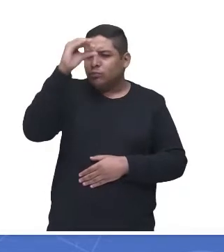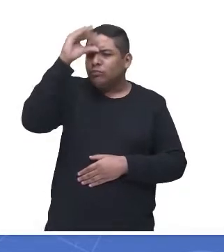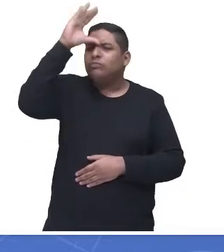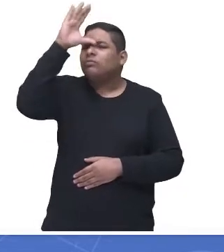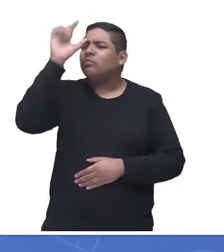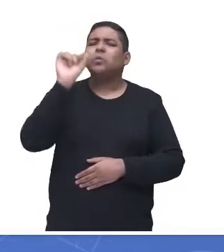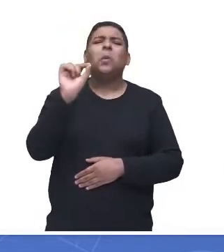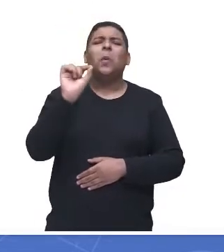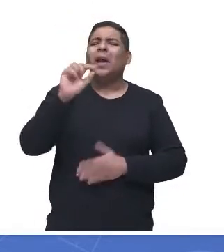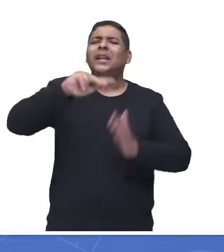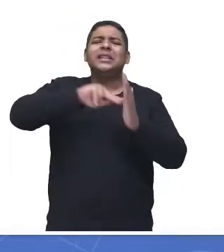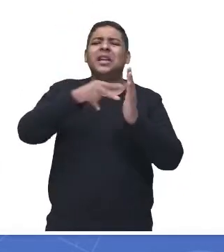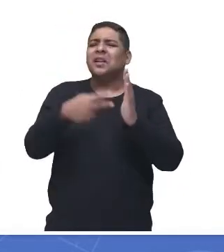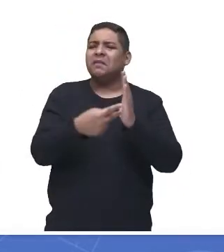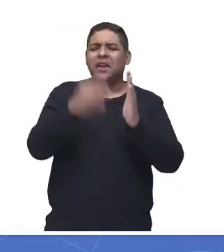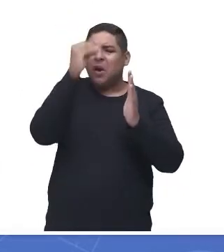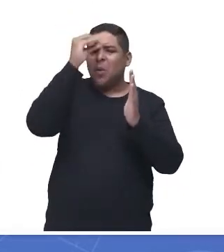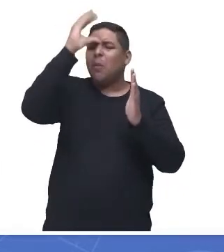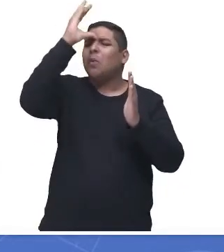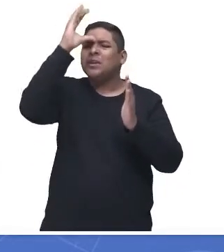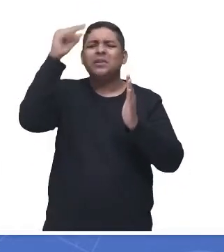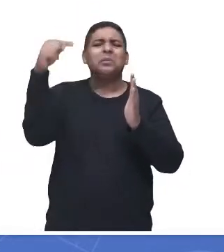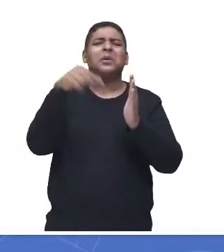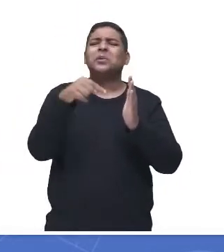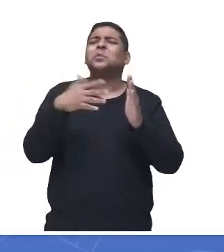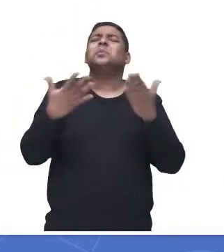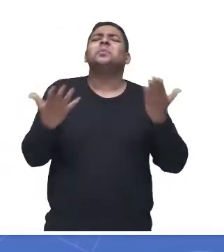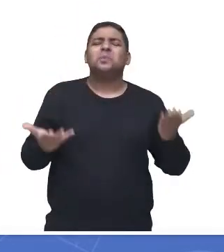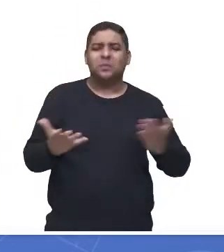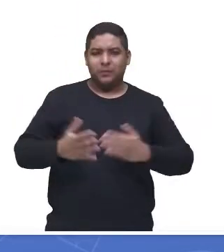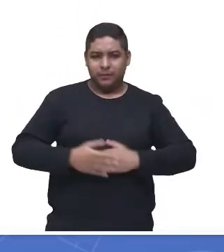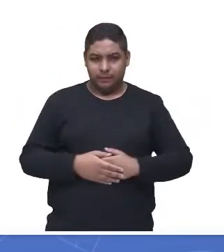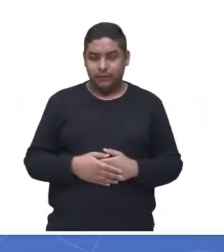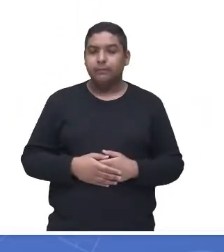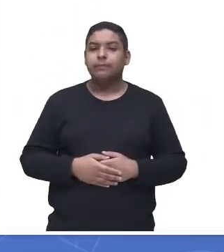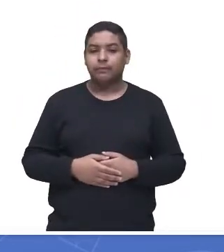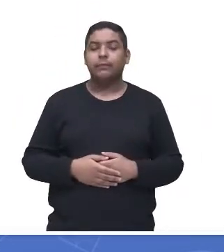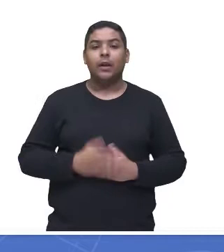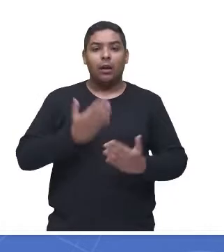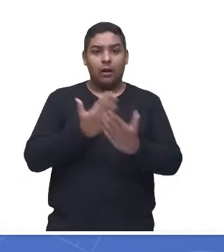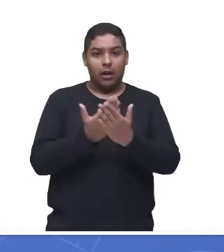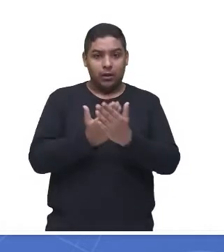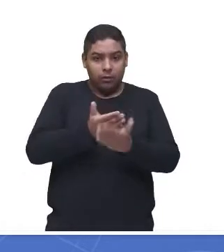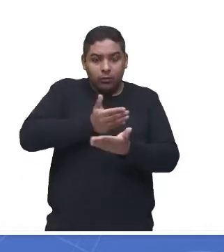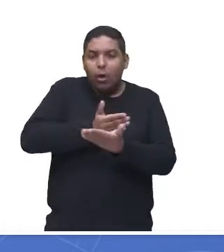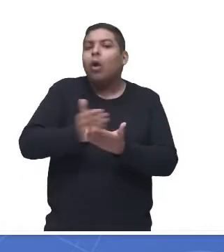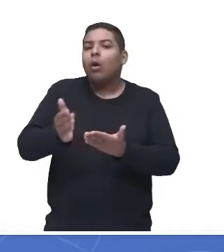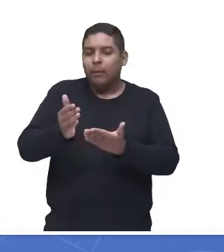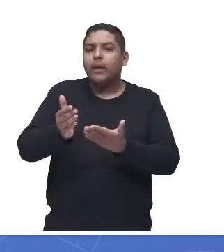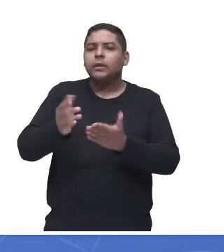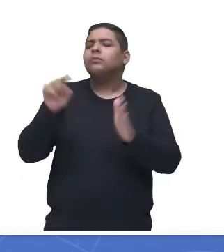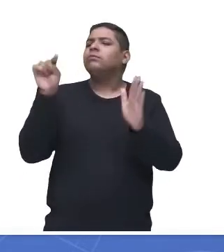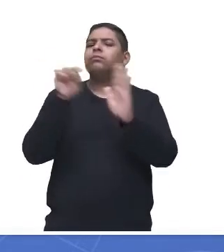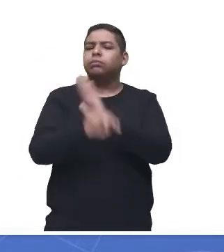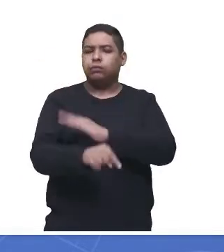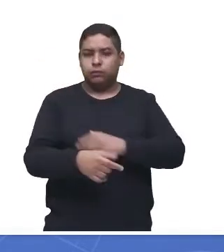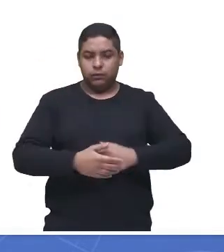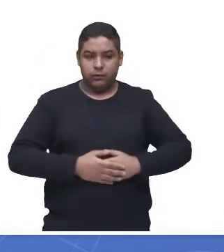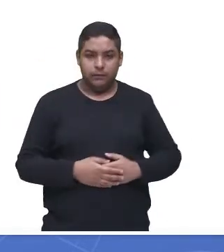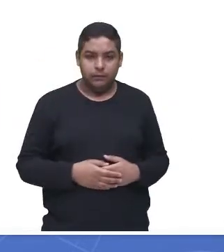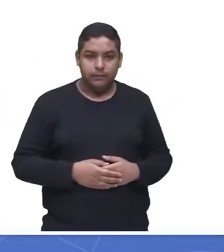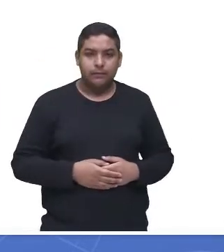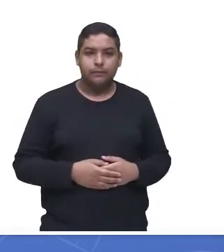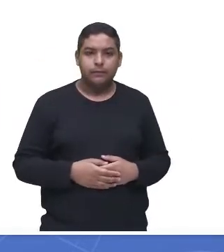é possível conhecer? Então, a gente vai começar a nossa aula já colocando aí um questionamento para vocês. Então, acompanhem comigo,